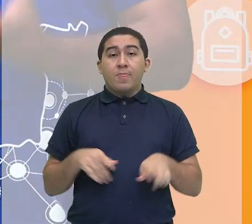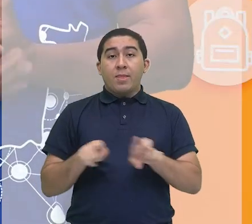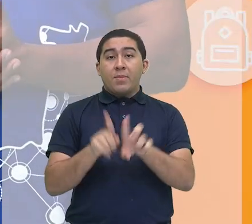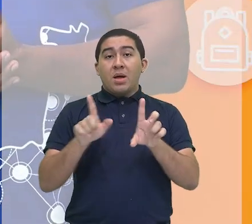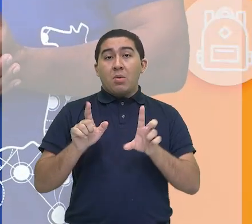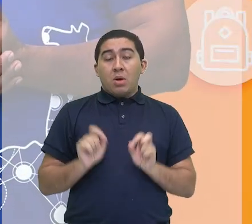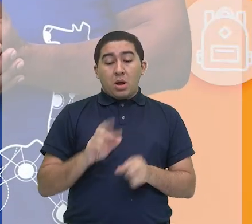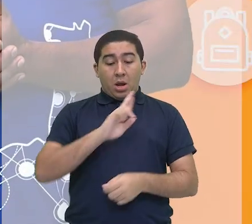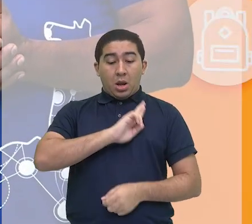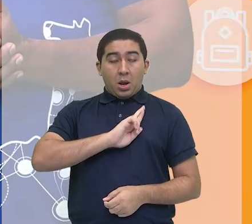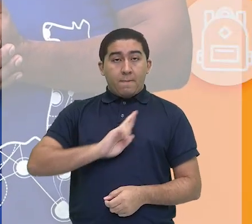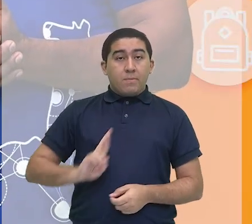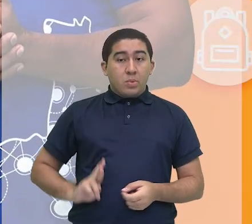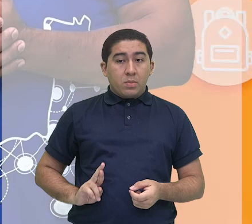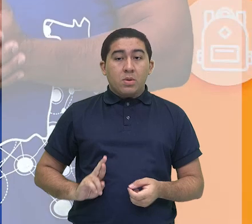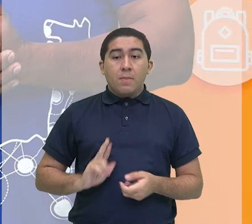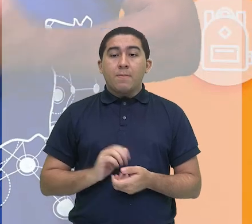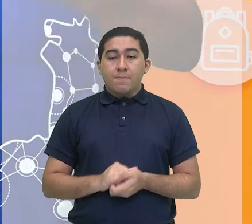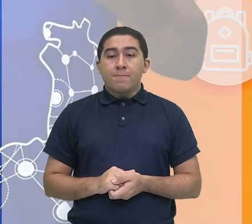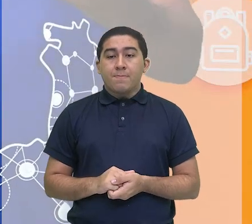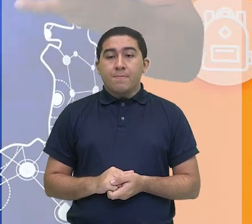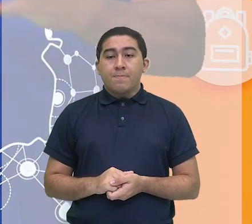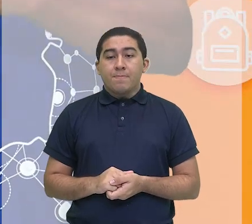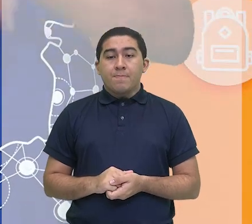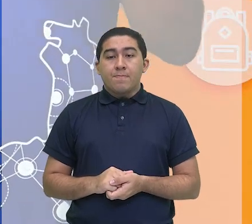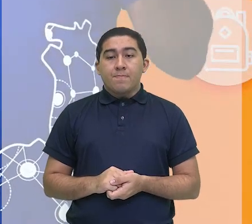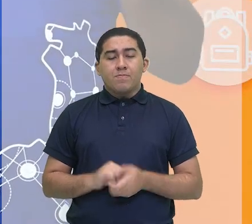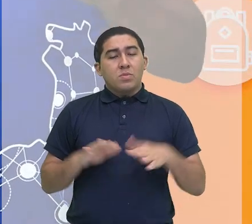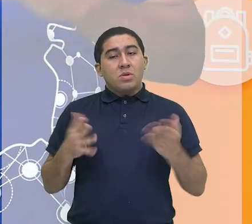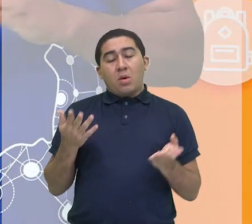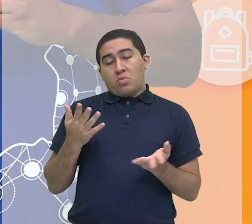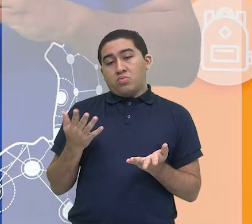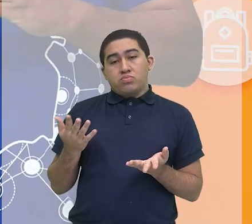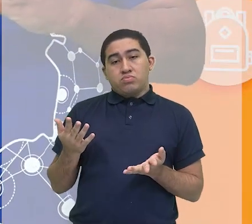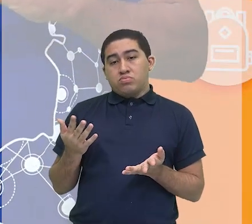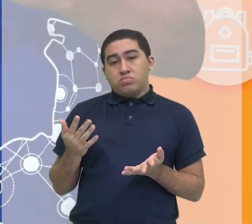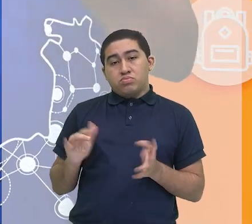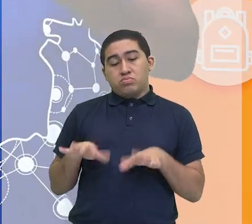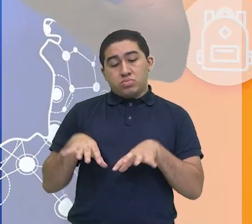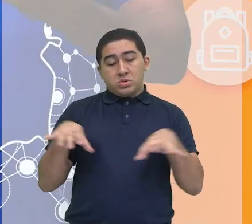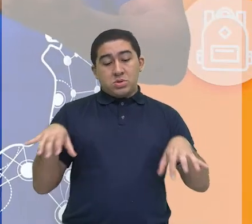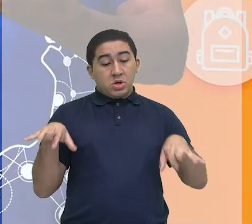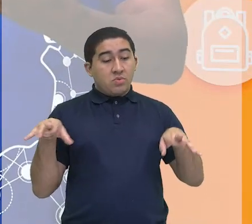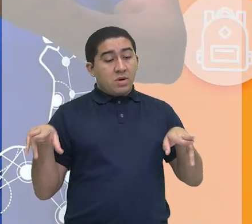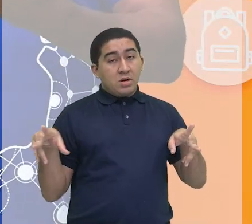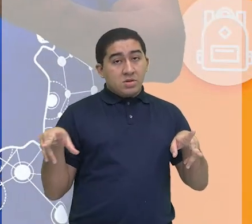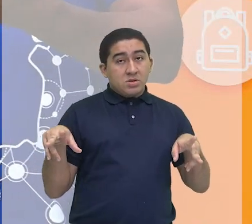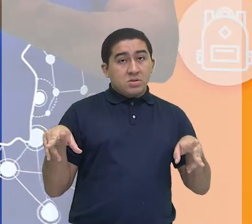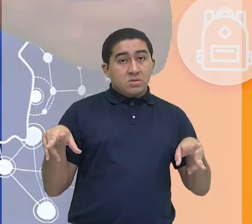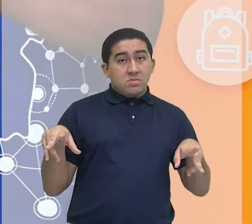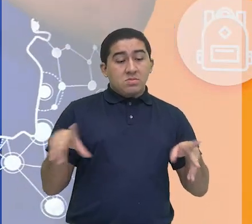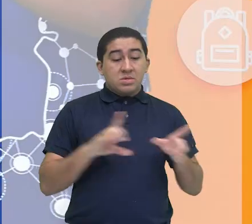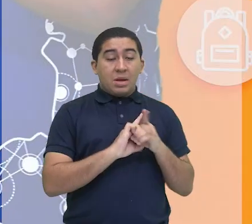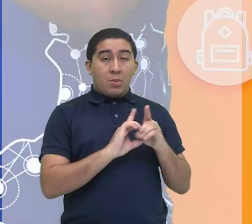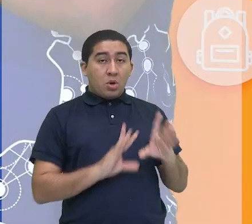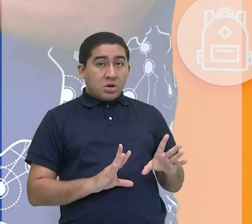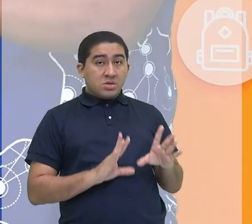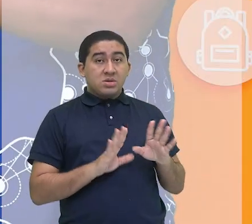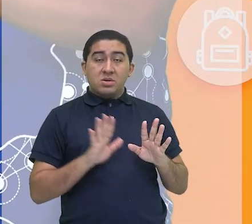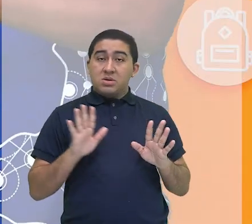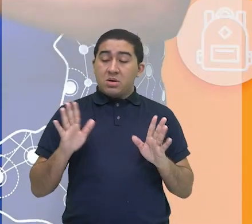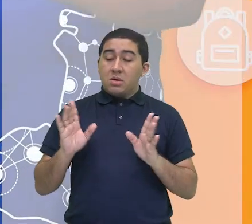poder republicano, né? Fora isso, é outra coisa, né? Mas não é democracia. Então, nós